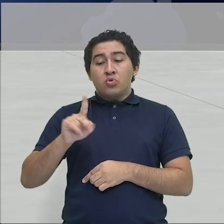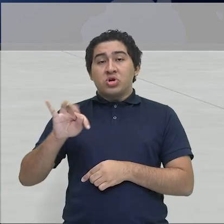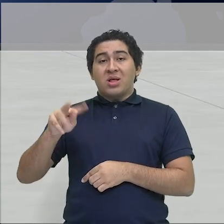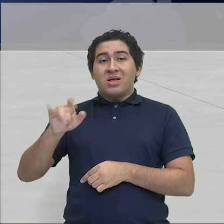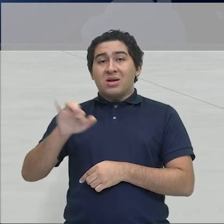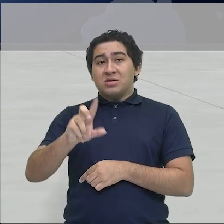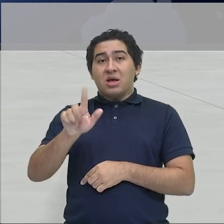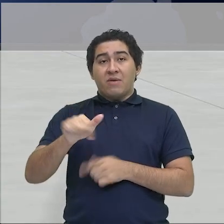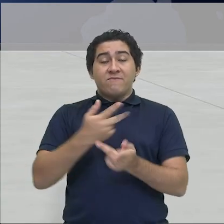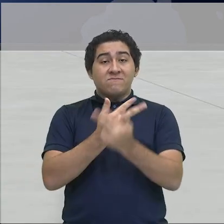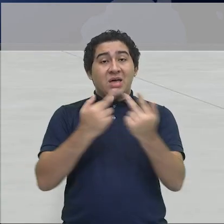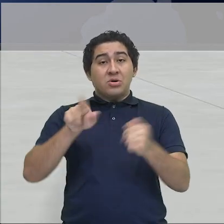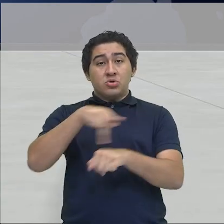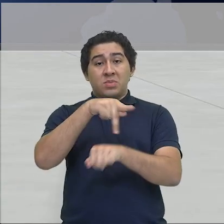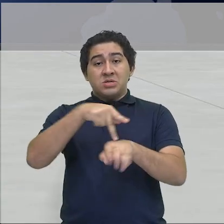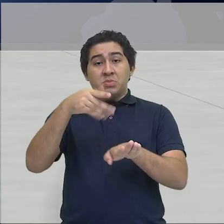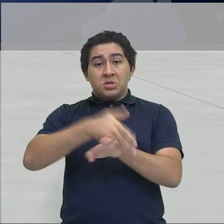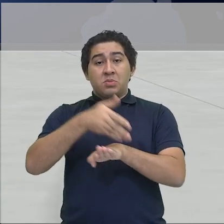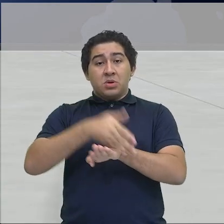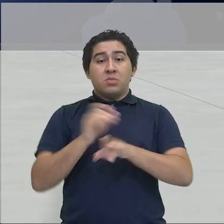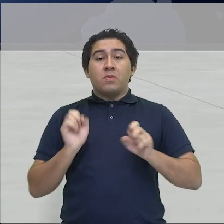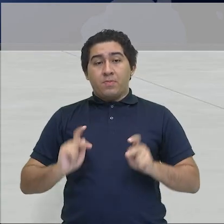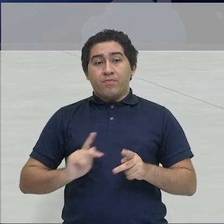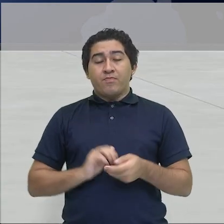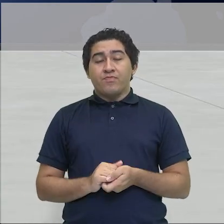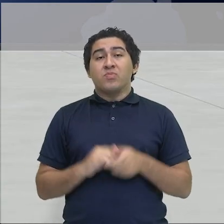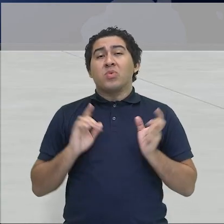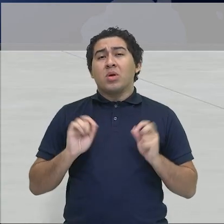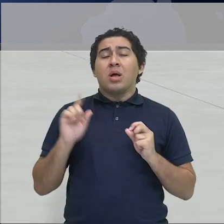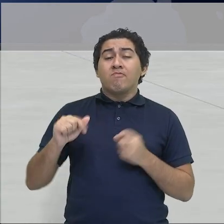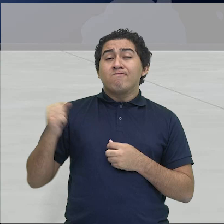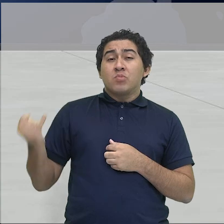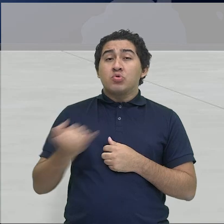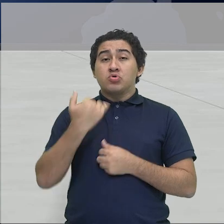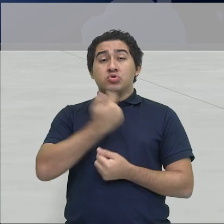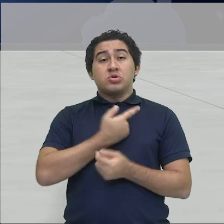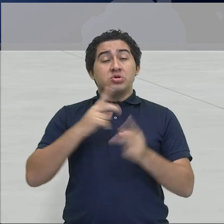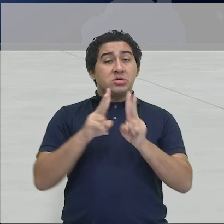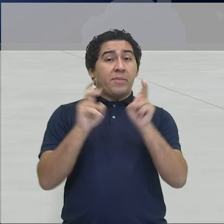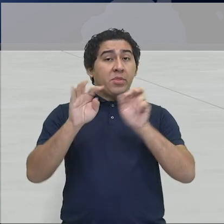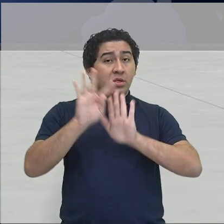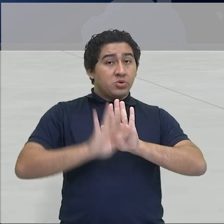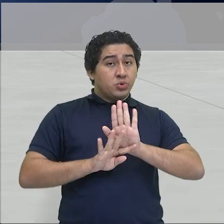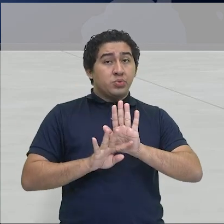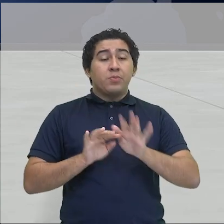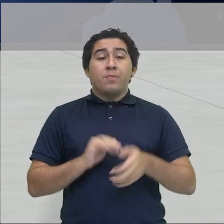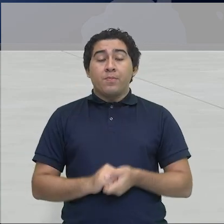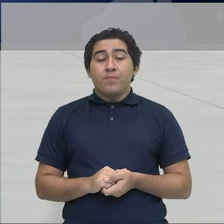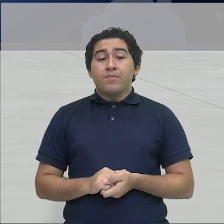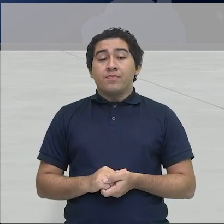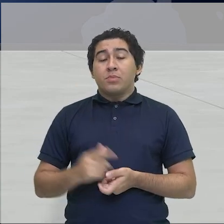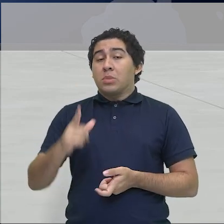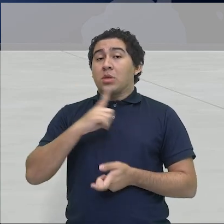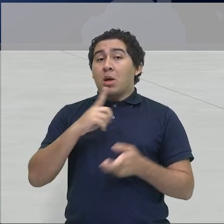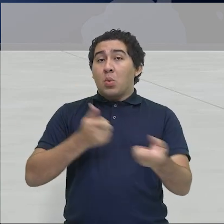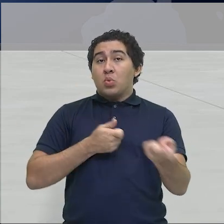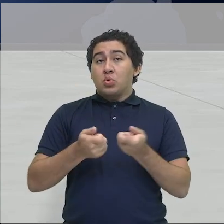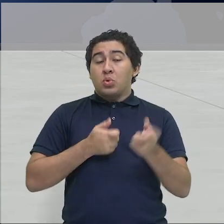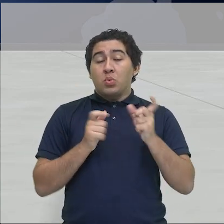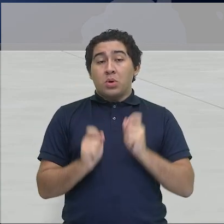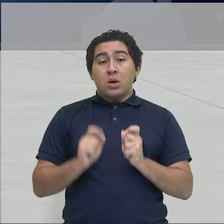de diversos cantos, ok? O que mais podemos falar desses textos legais? Eles regulam